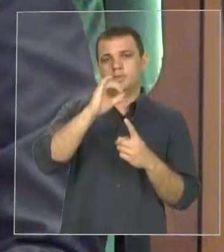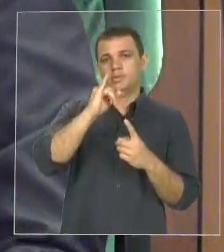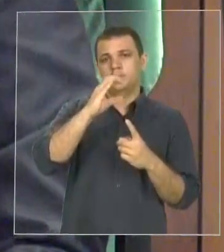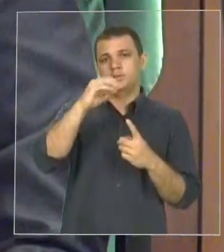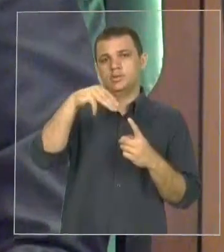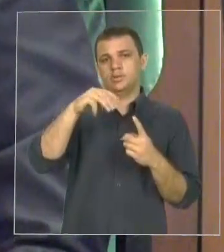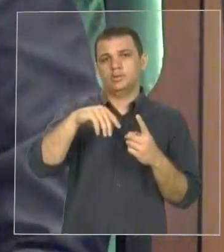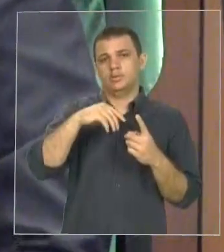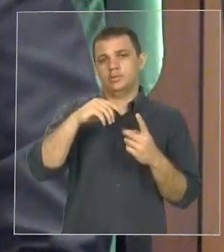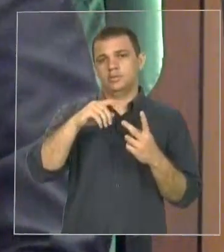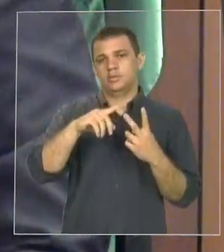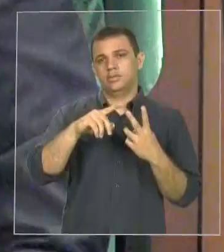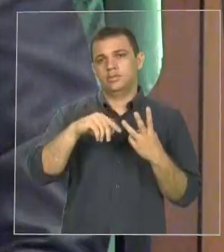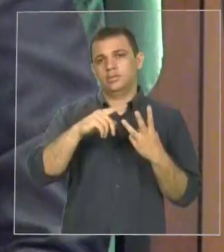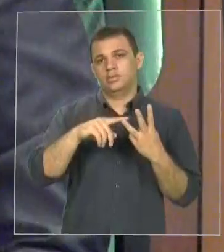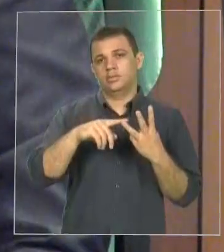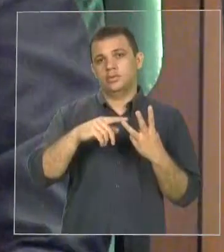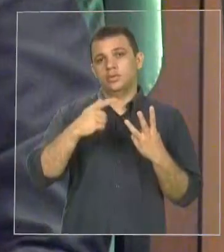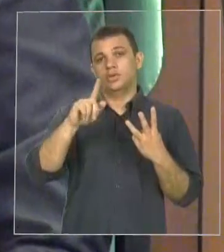o Instituto Gerir